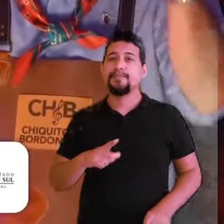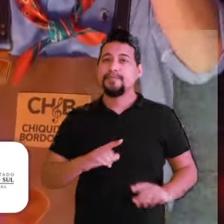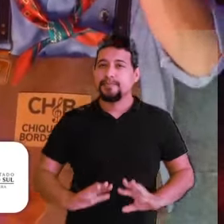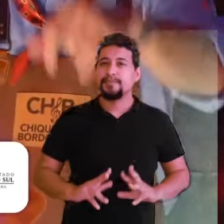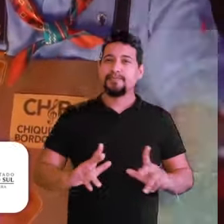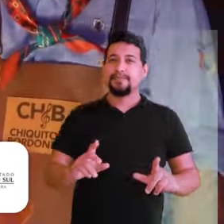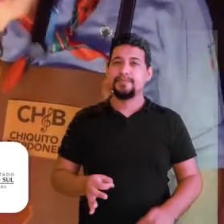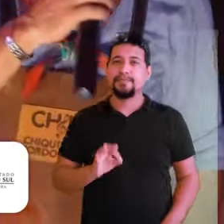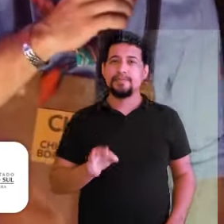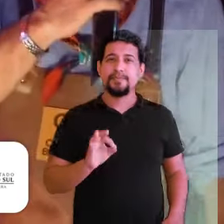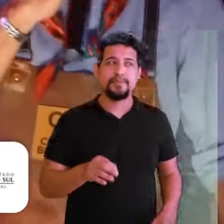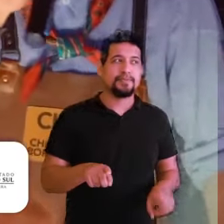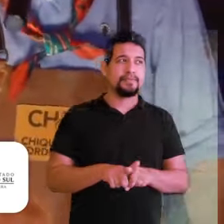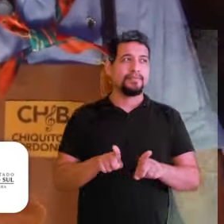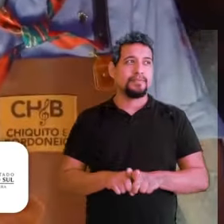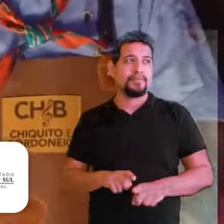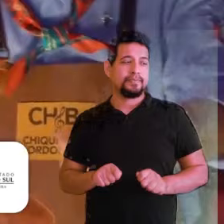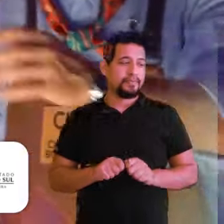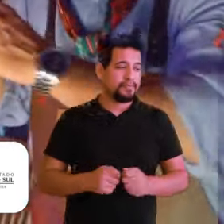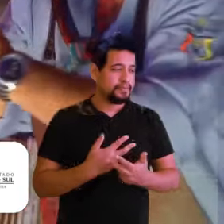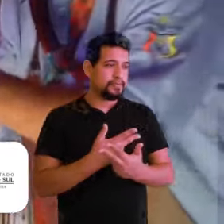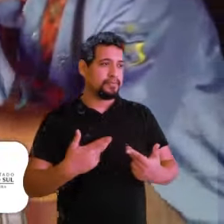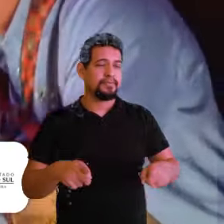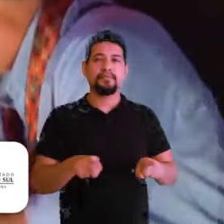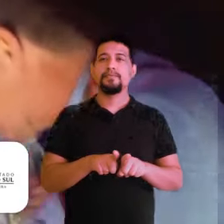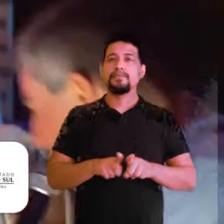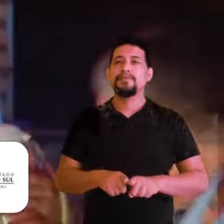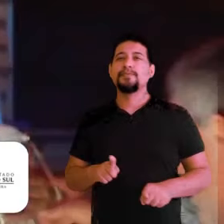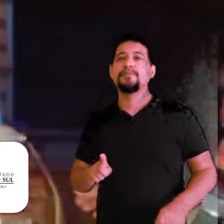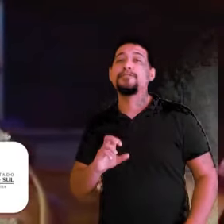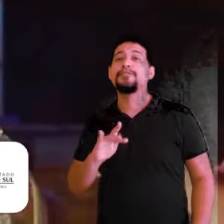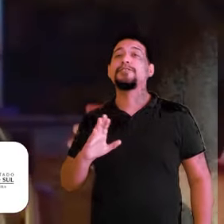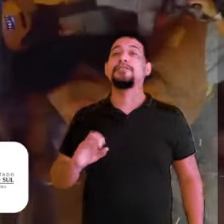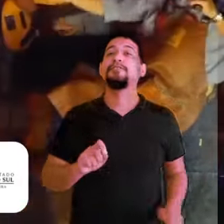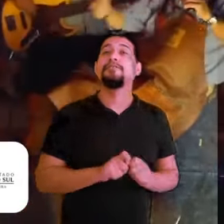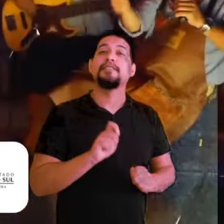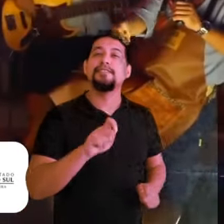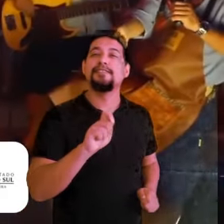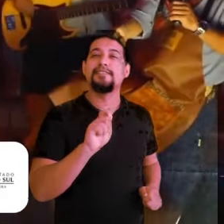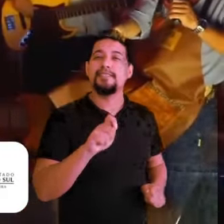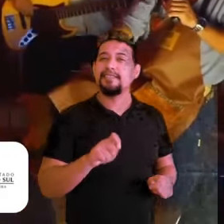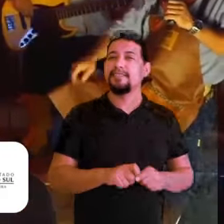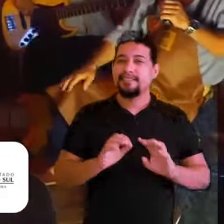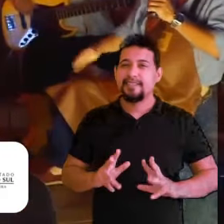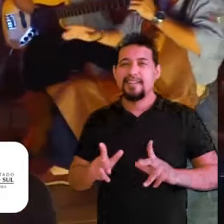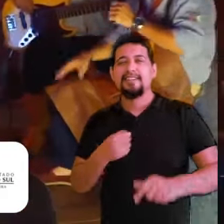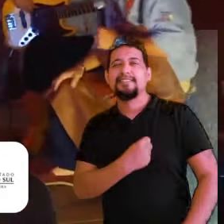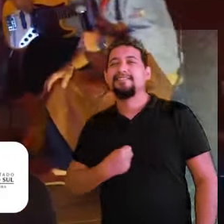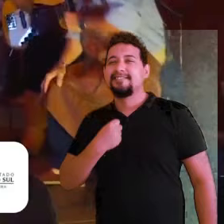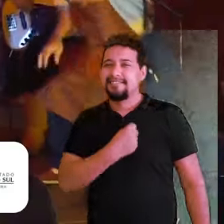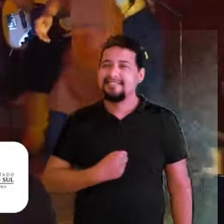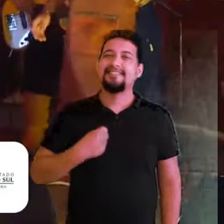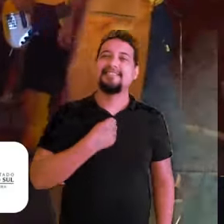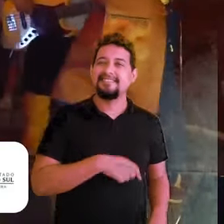anote tudo bem direito. Depois dessa pra gente paga como pode, caso não der, o tio Chiquito, ó, banca. Upa, upa, meu